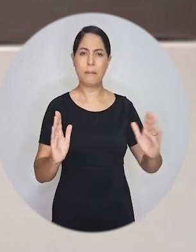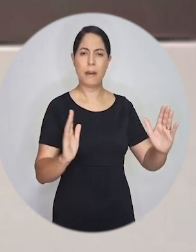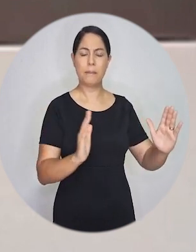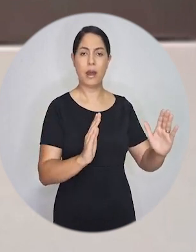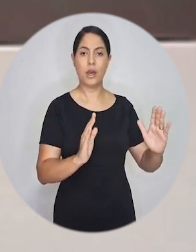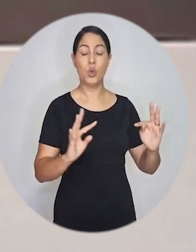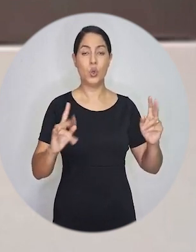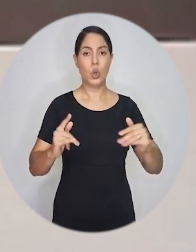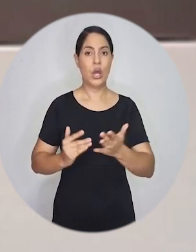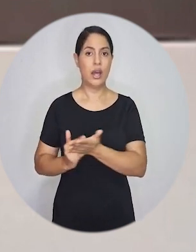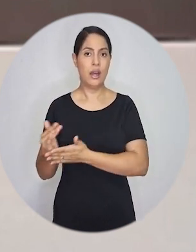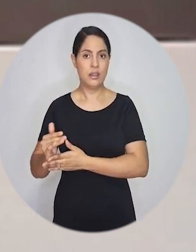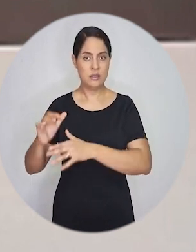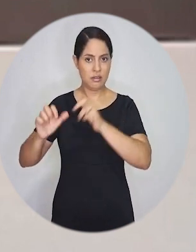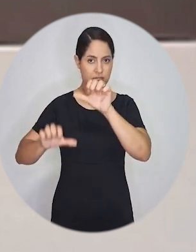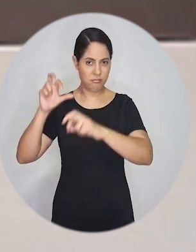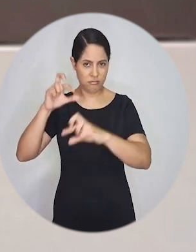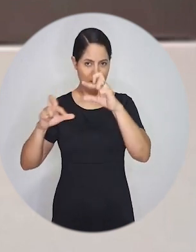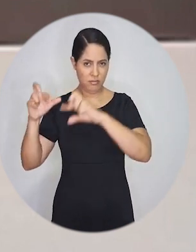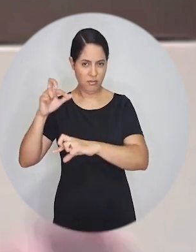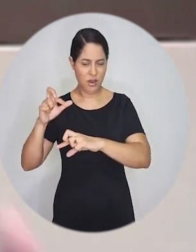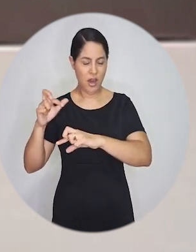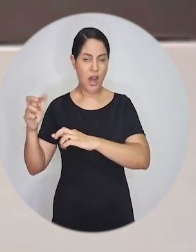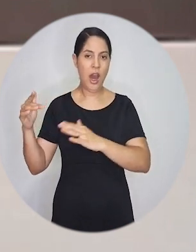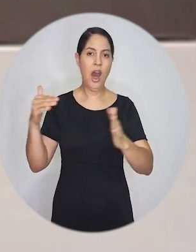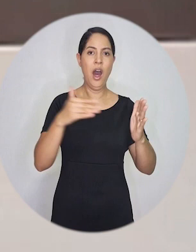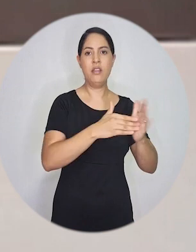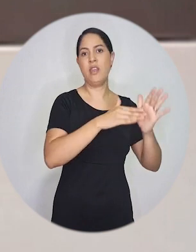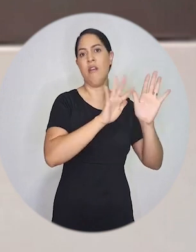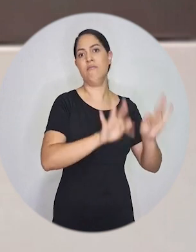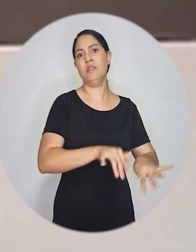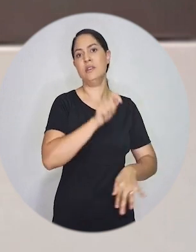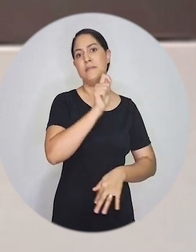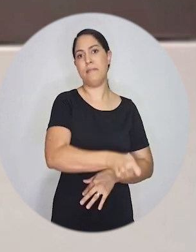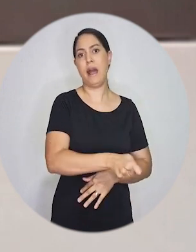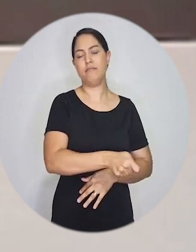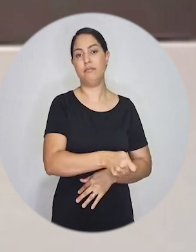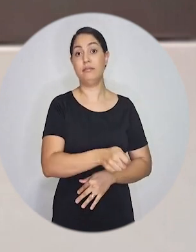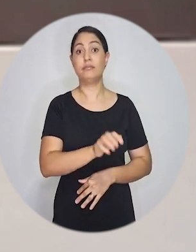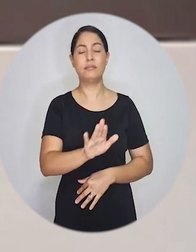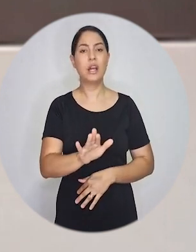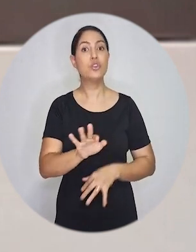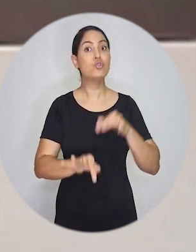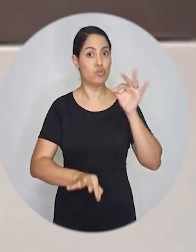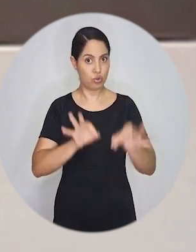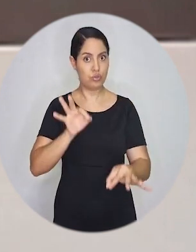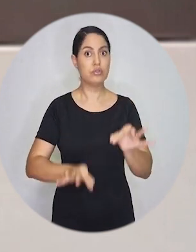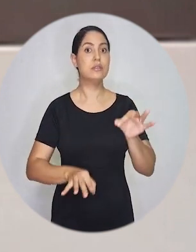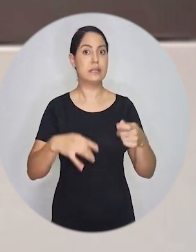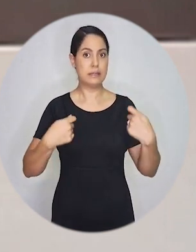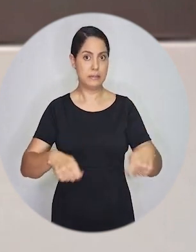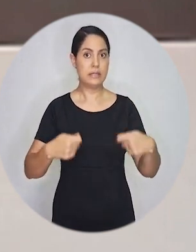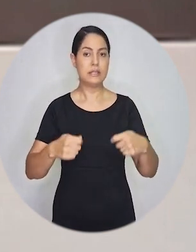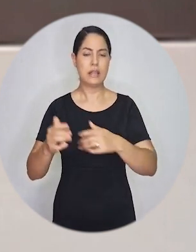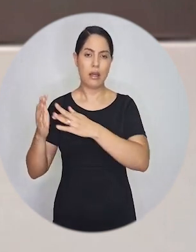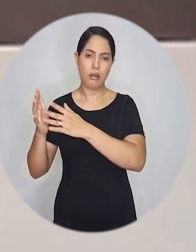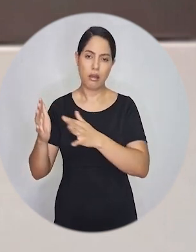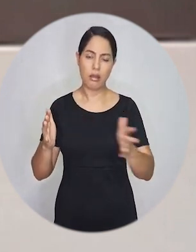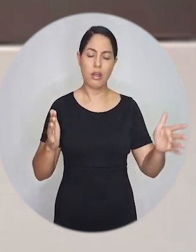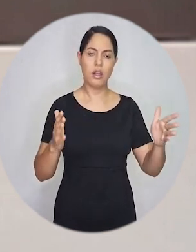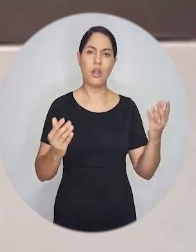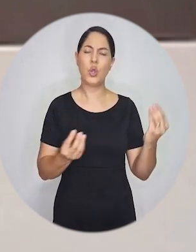etapas, desde a investigação até um julgamento, ele precisa ser justo. E